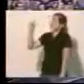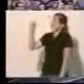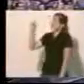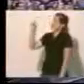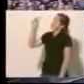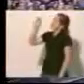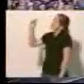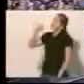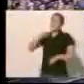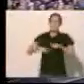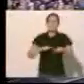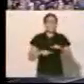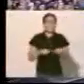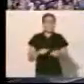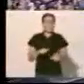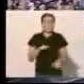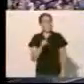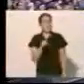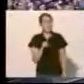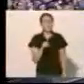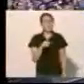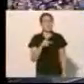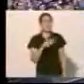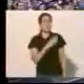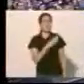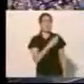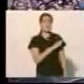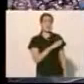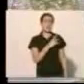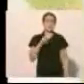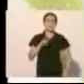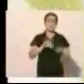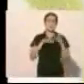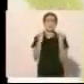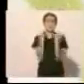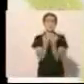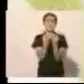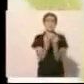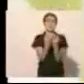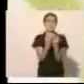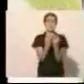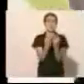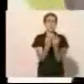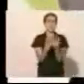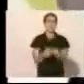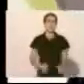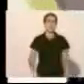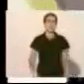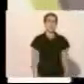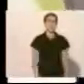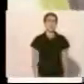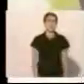pai, sua mãe, né? O tio, aquela tia que morava em frente, aquele outro tio que morava lá.